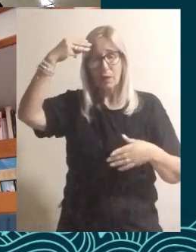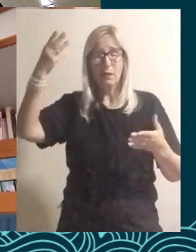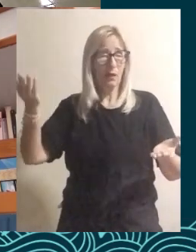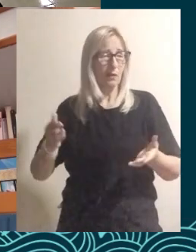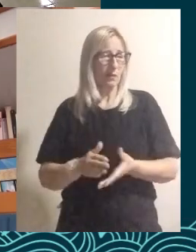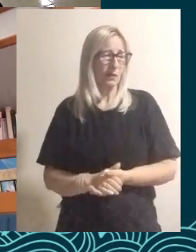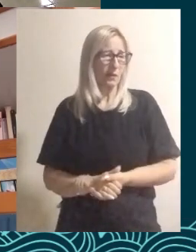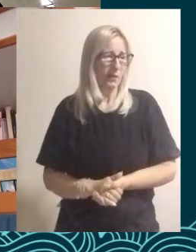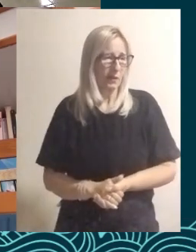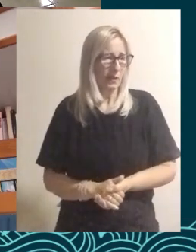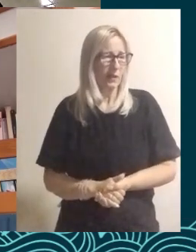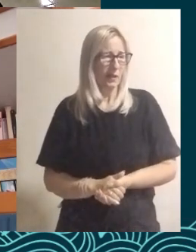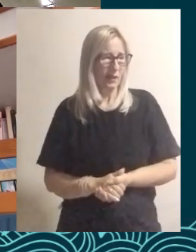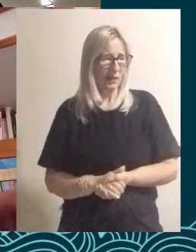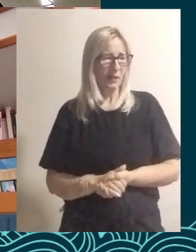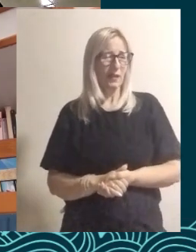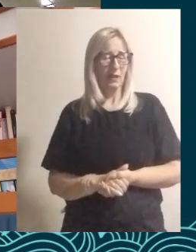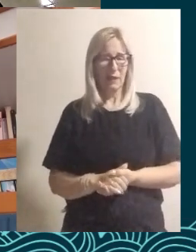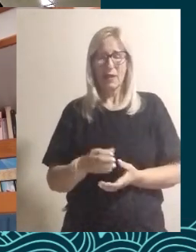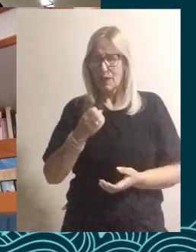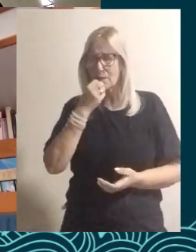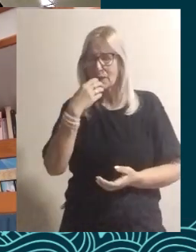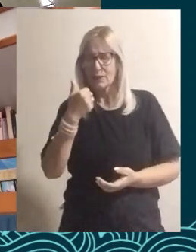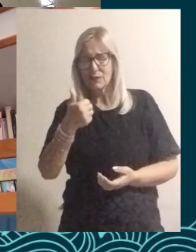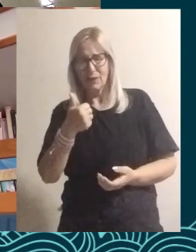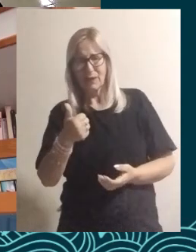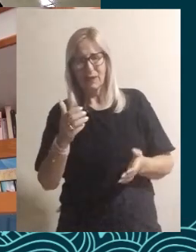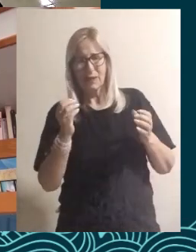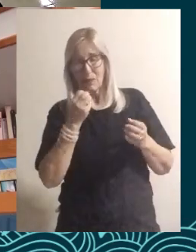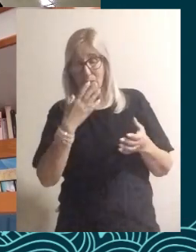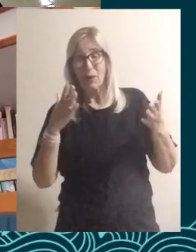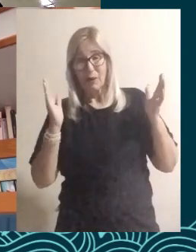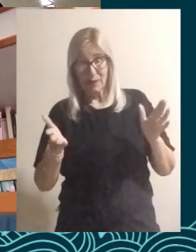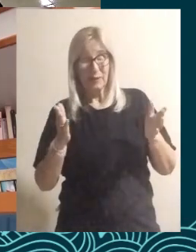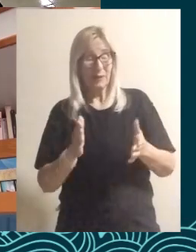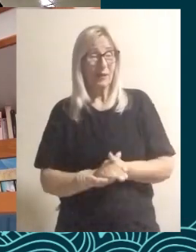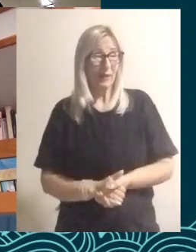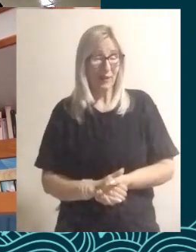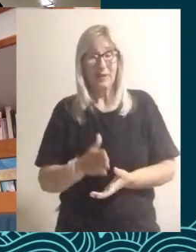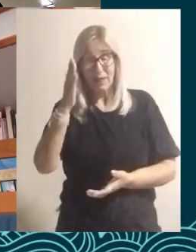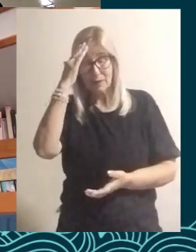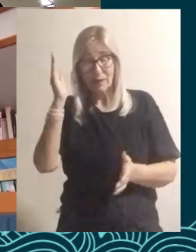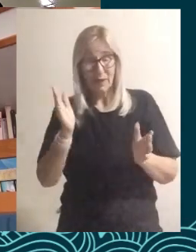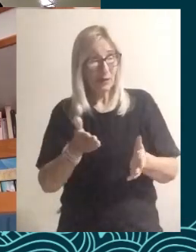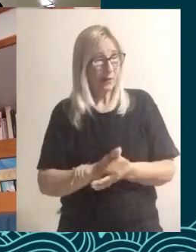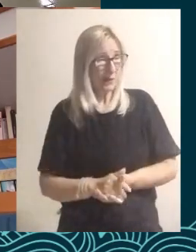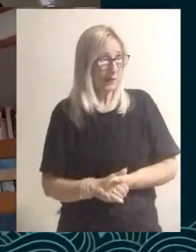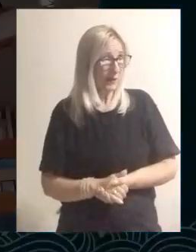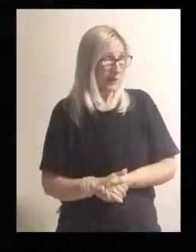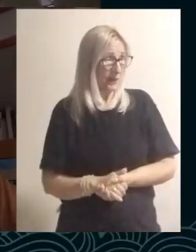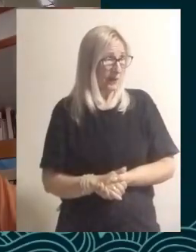né? A vida É, serve para isso. A pois vida serve para é, essas coisas mas a boas. gente sabe disso agora, né?